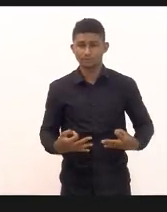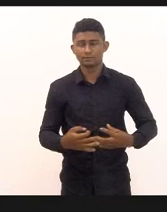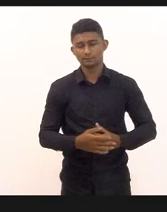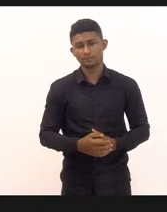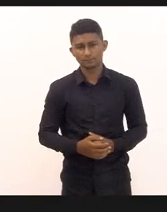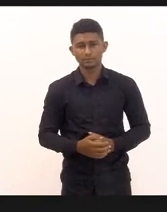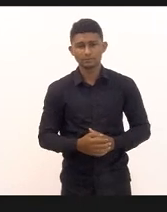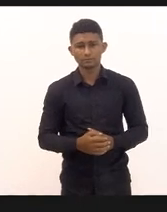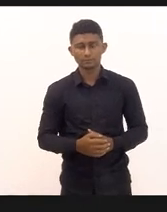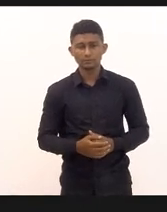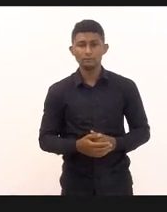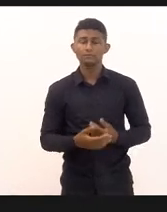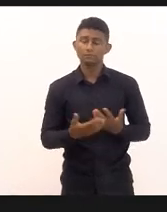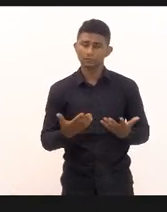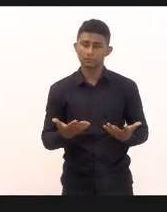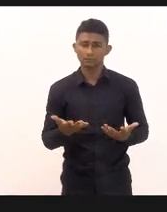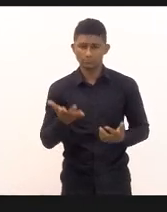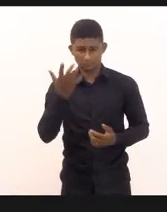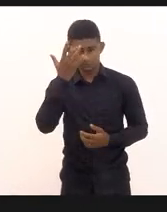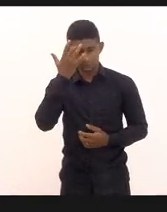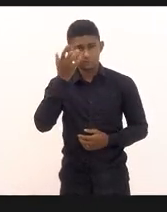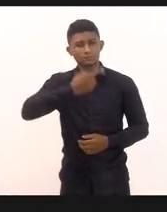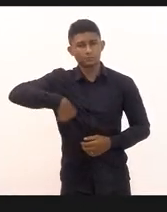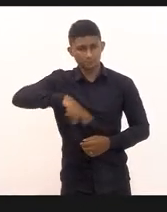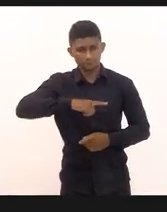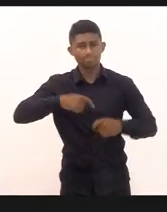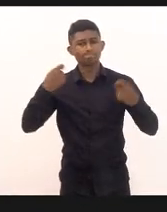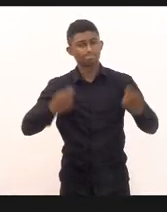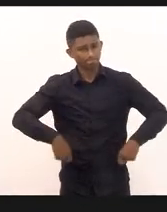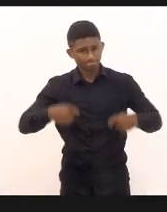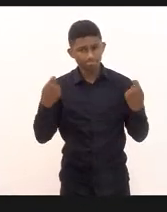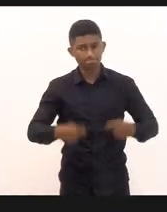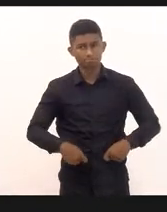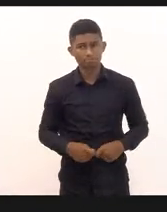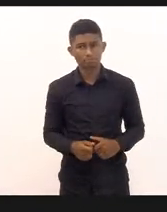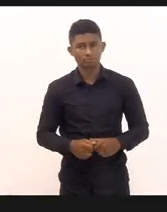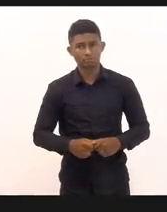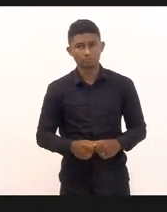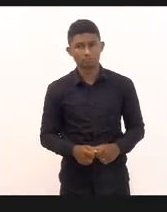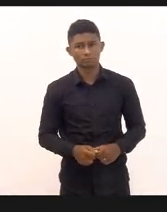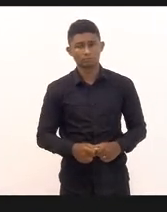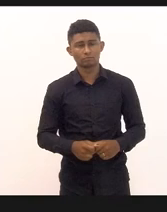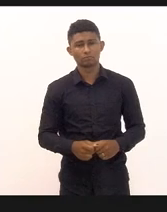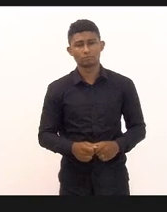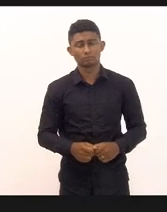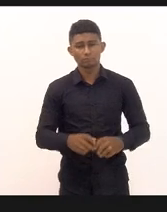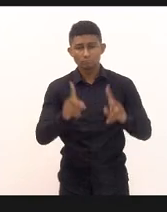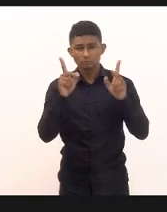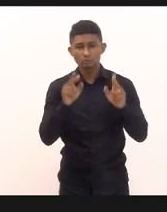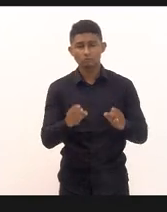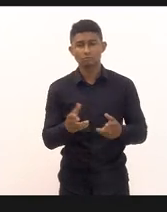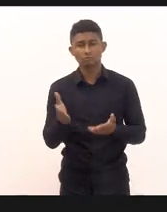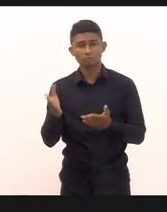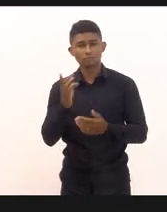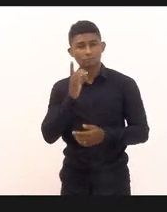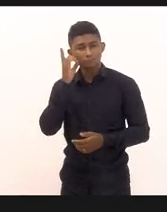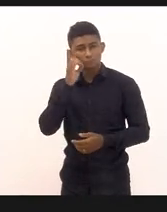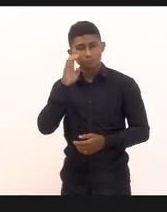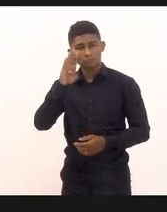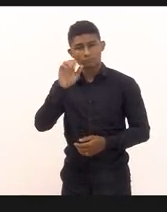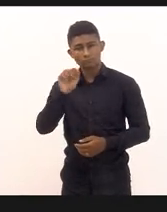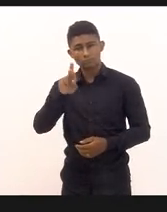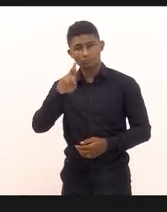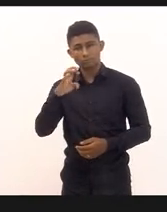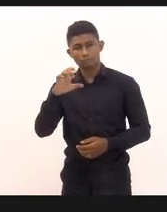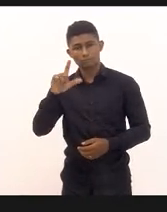ninguém. Então, acho que a gente tem que seguir mesmo o que o agora, mais do que nunca, o deputado Bacelar citou. Acho